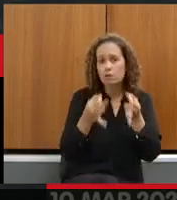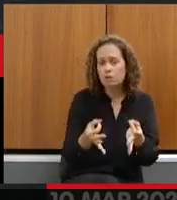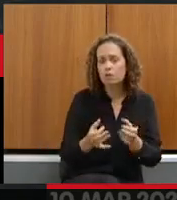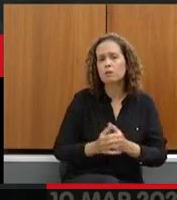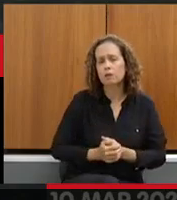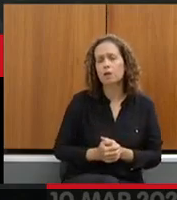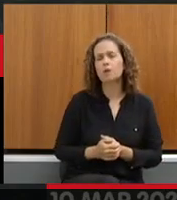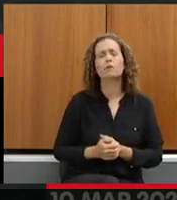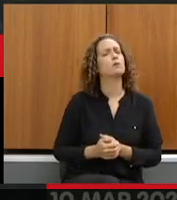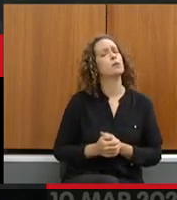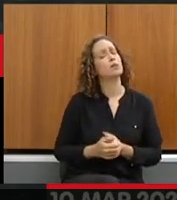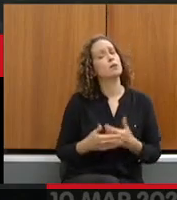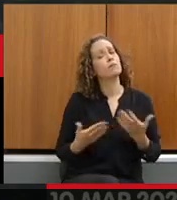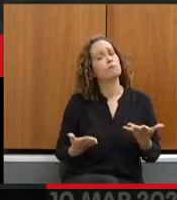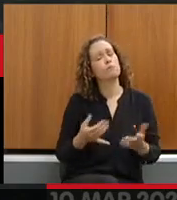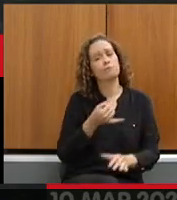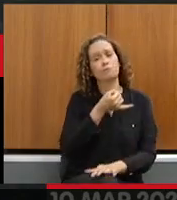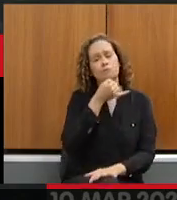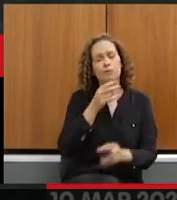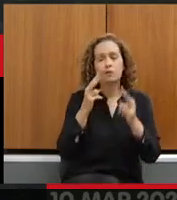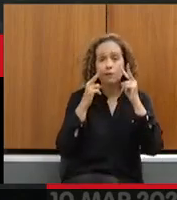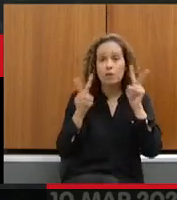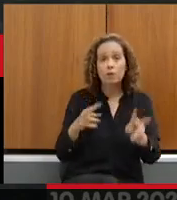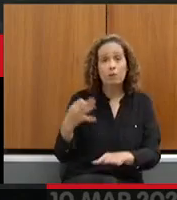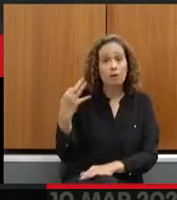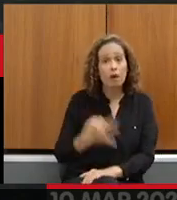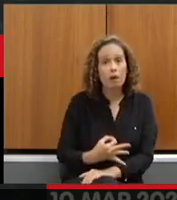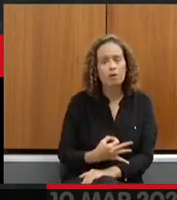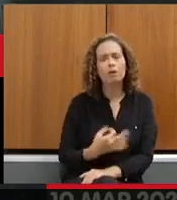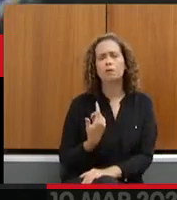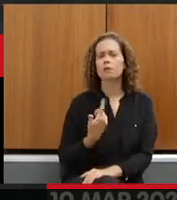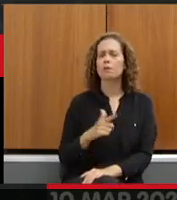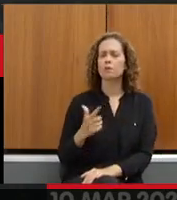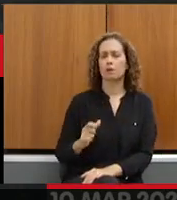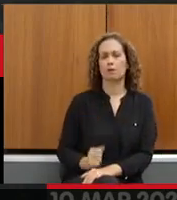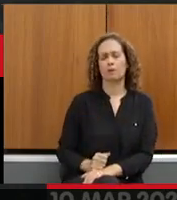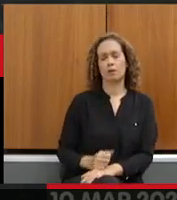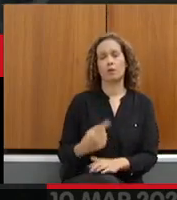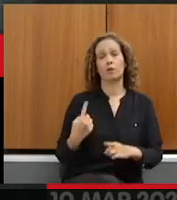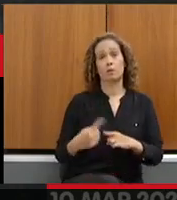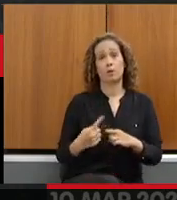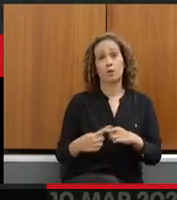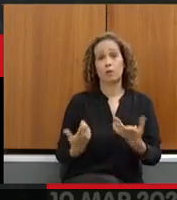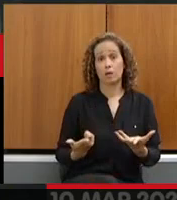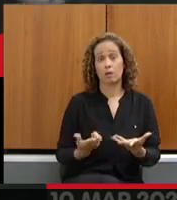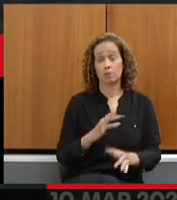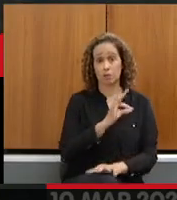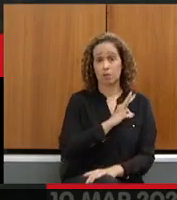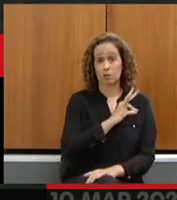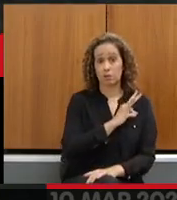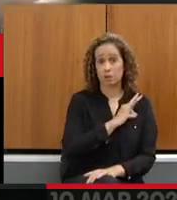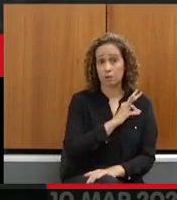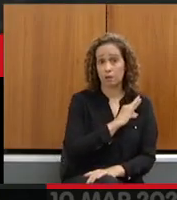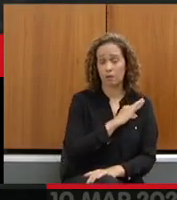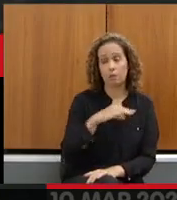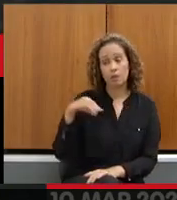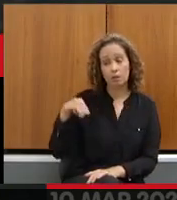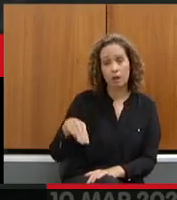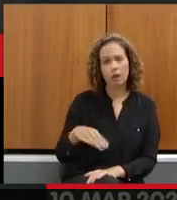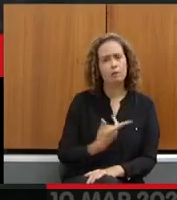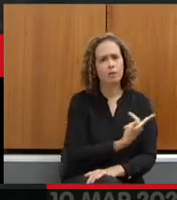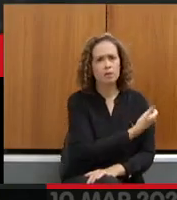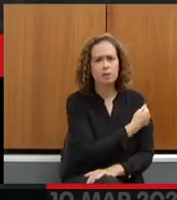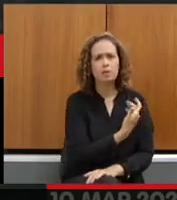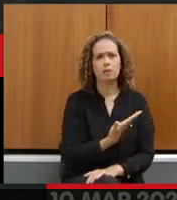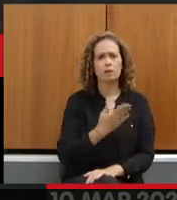né não teve a visão correta de se priorizar que vacina o policial militar que tá na rua o bombeiro que tá na rua